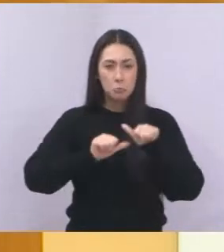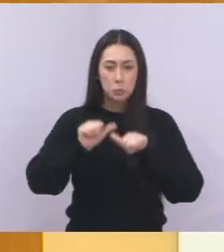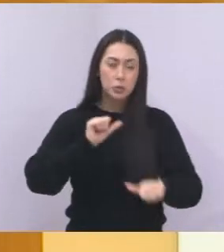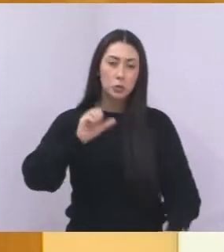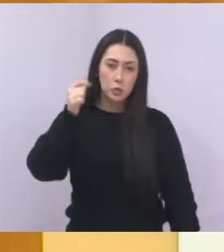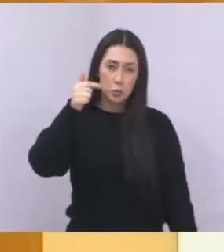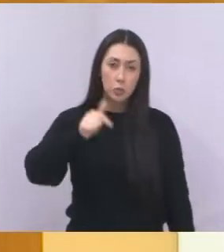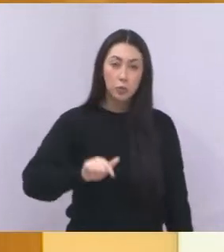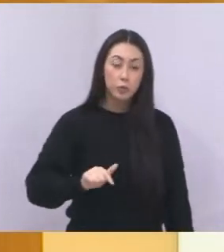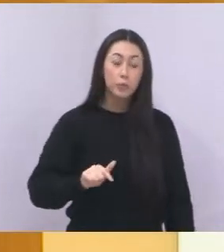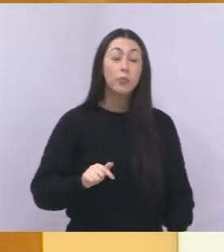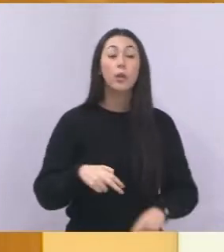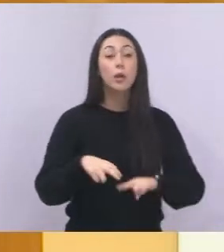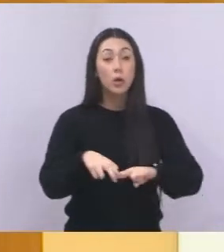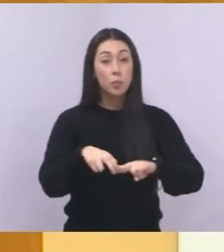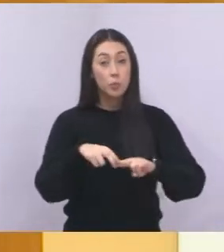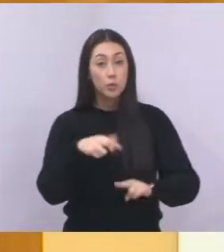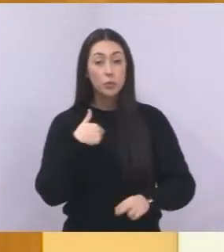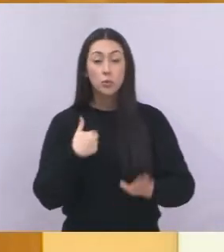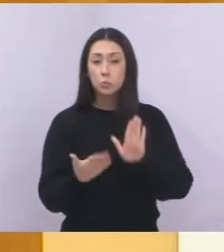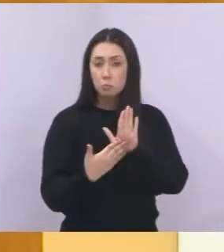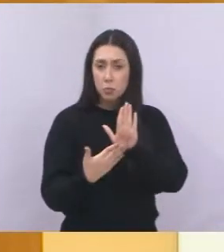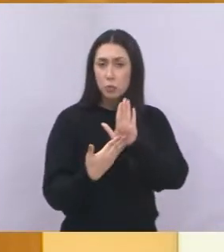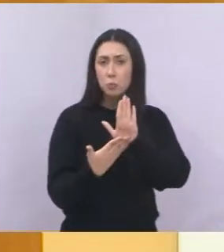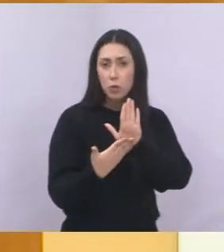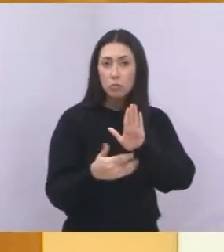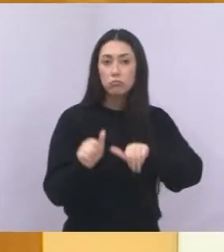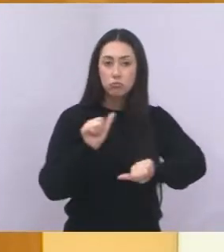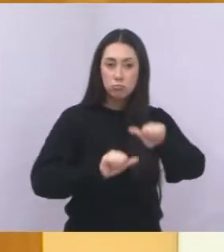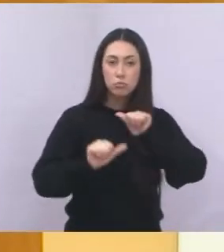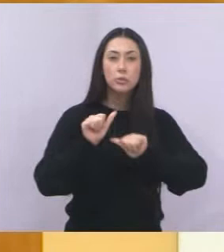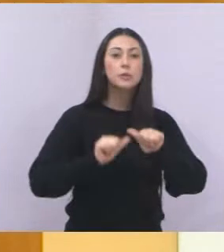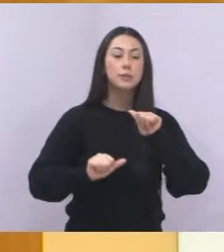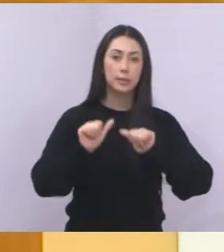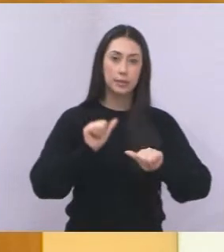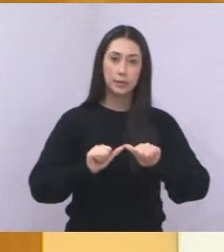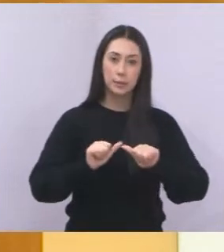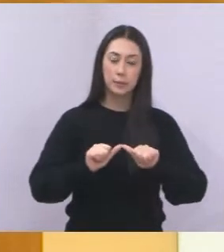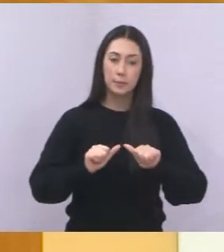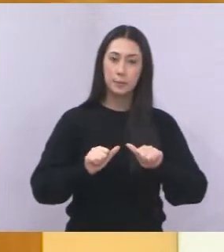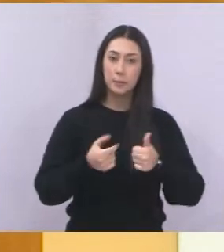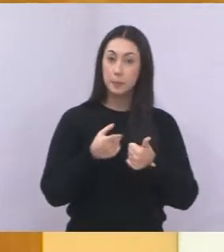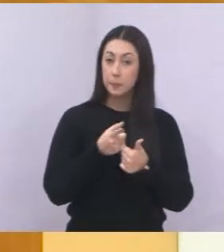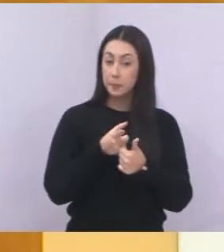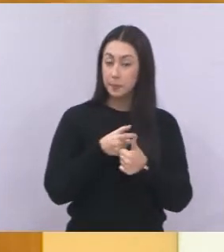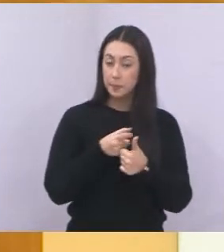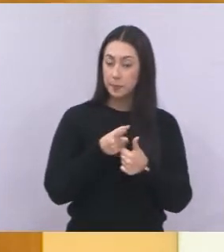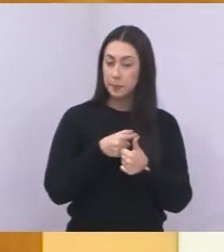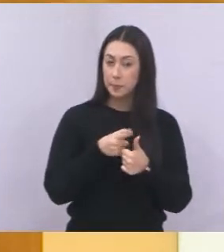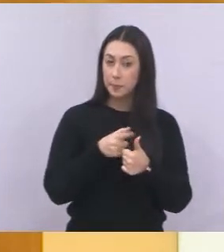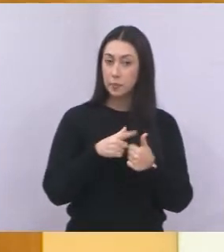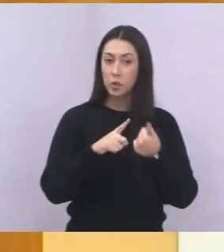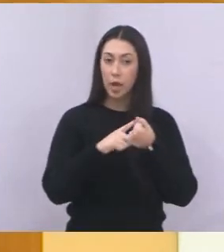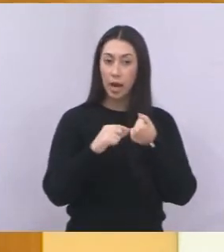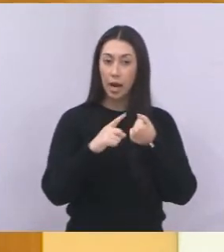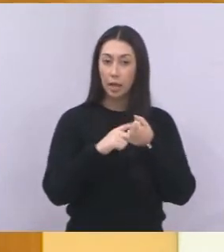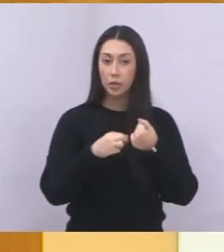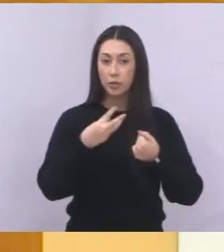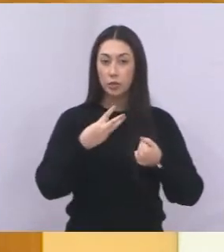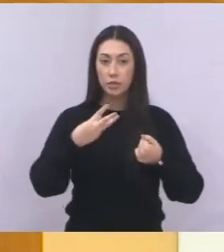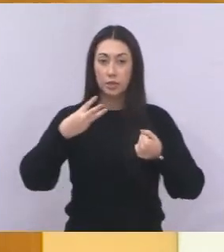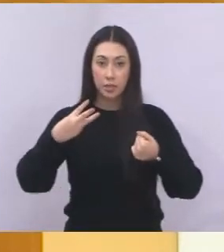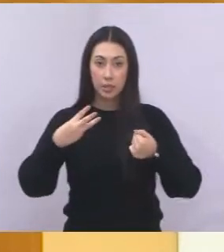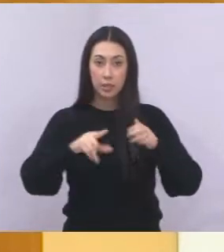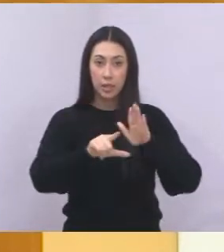forma, propõe as seguintes modificações. A. Altera o artigo 33 da Lei